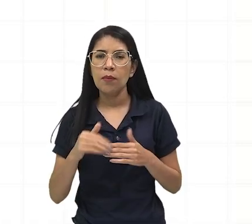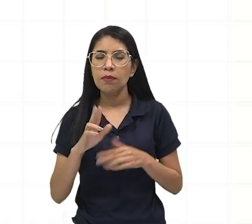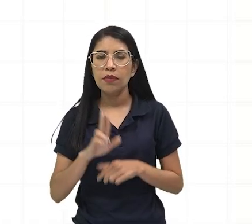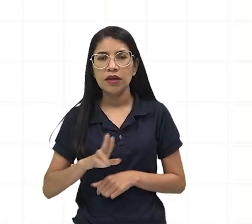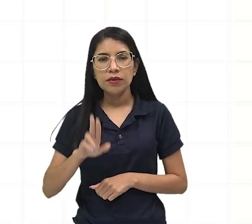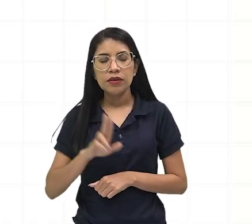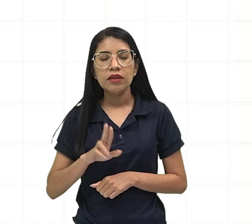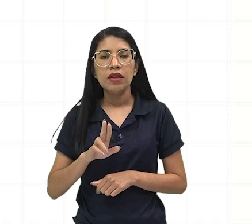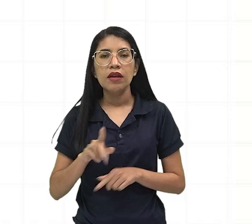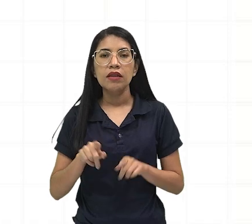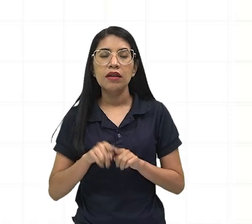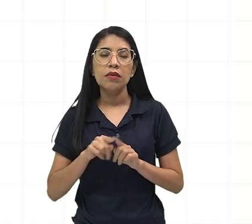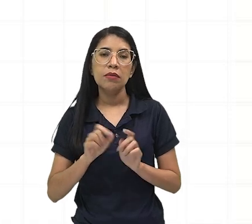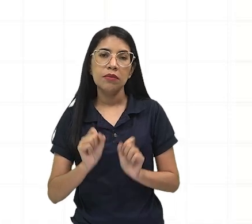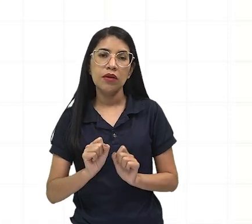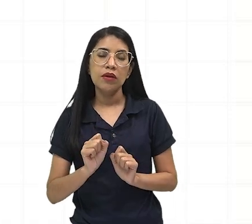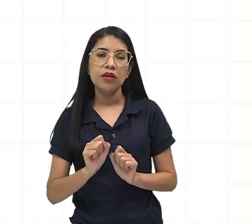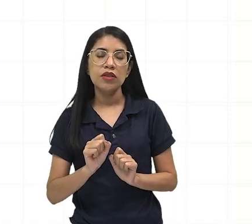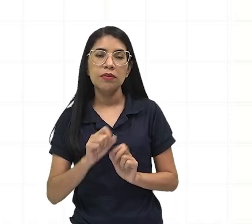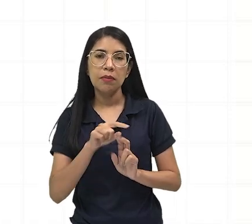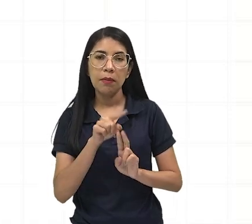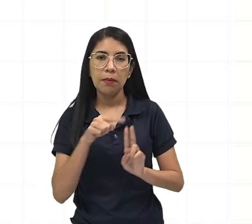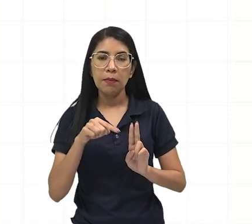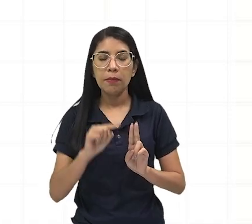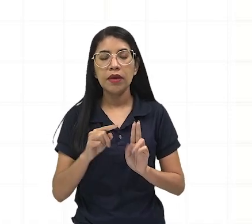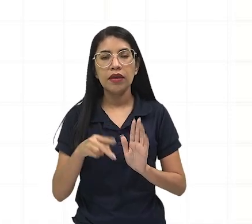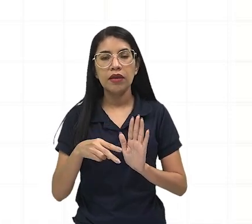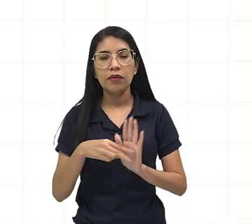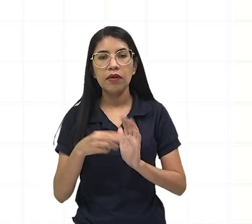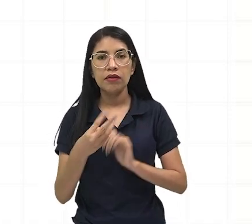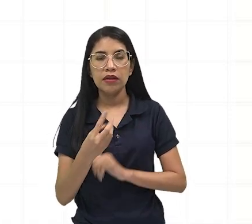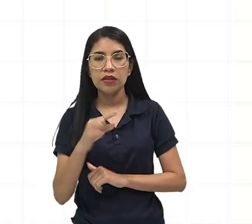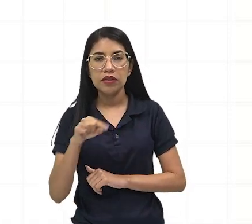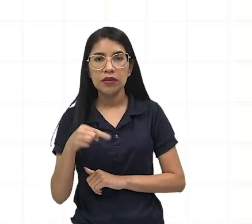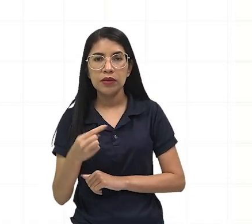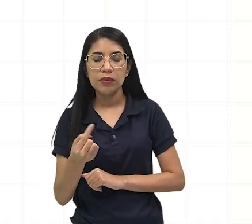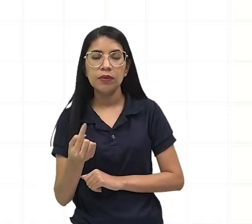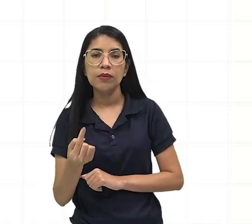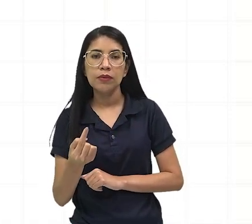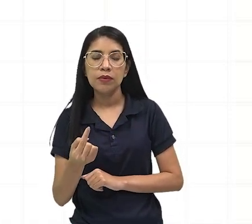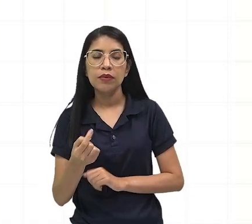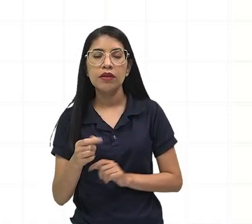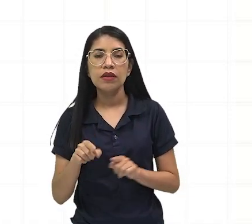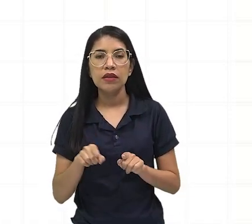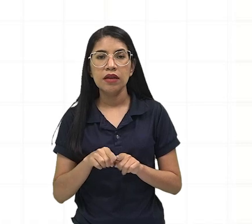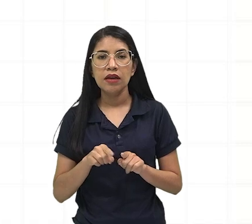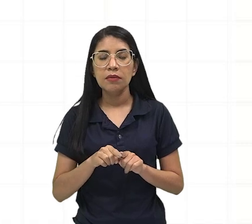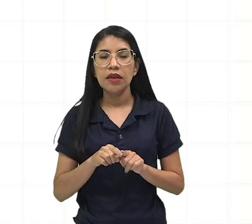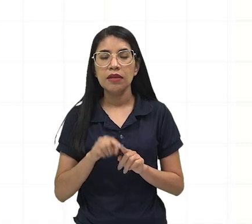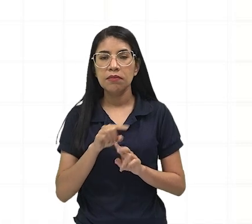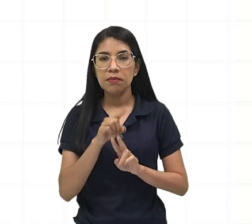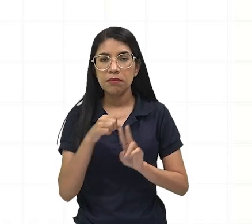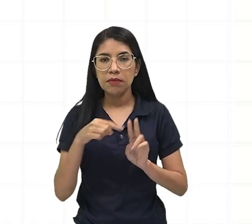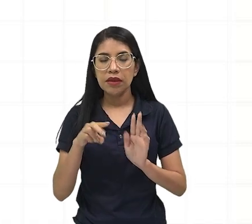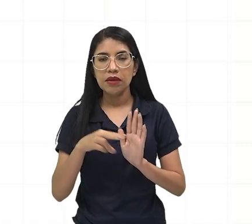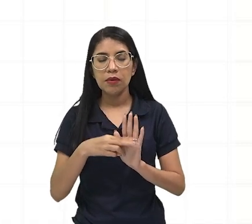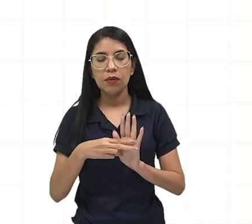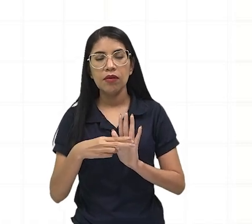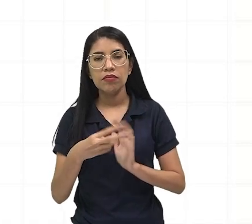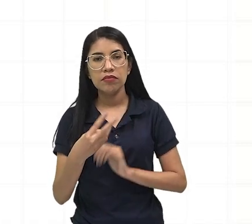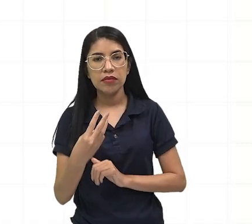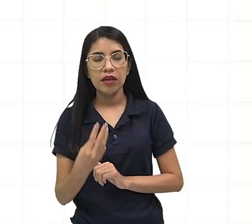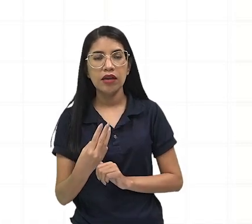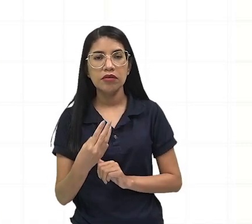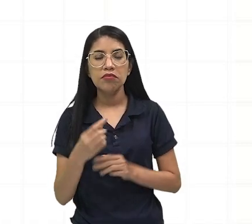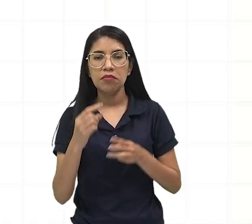comum. Pode colocar lá, considere 3,1. Pode aparecer, considere π igual a 3.